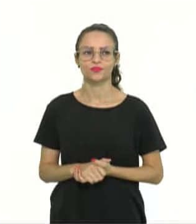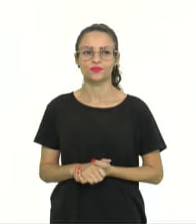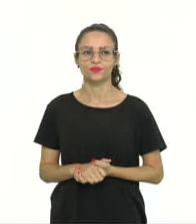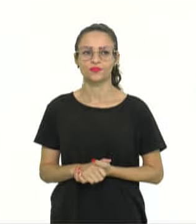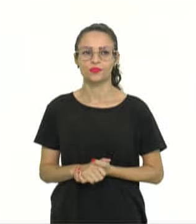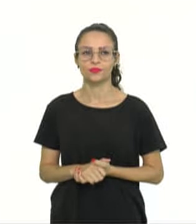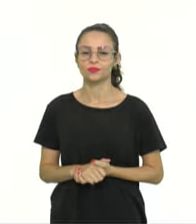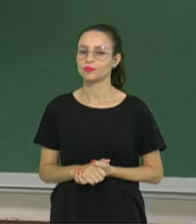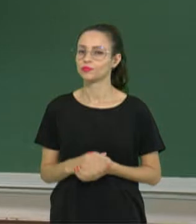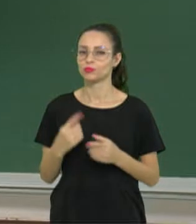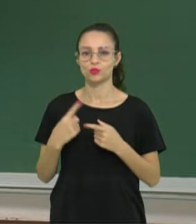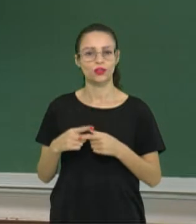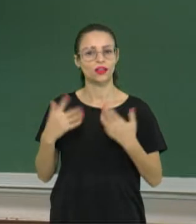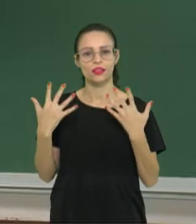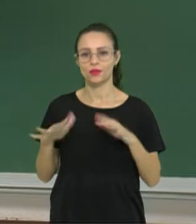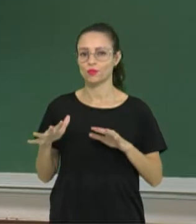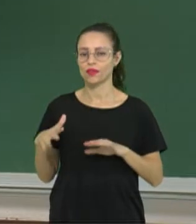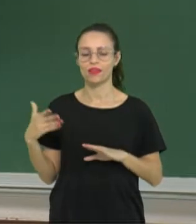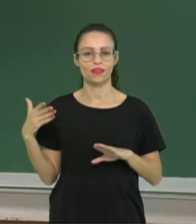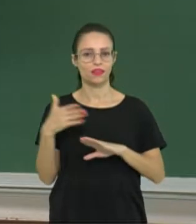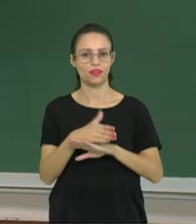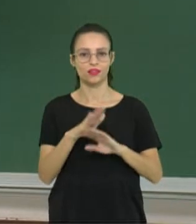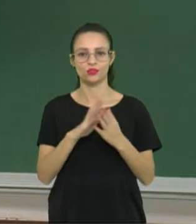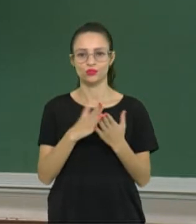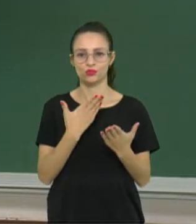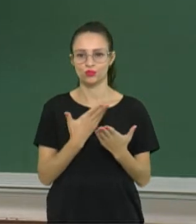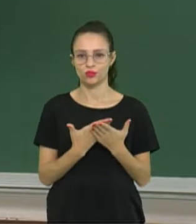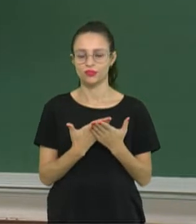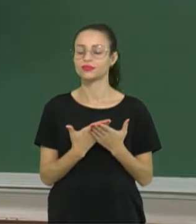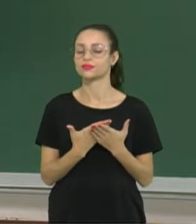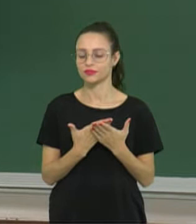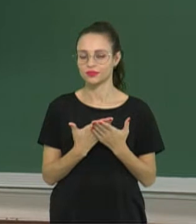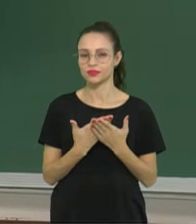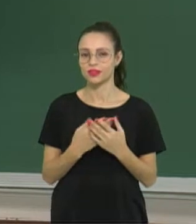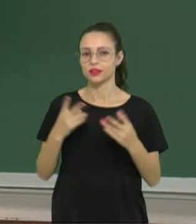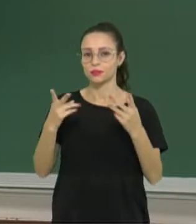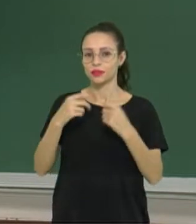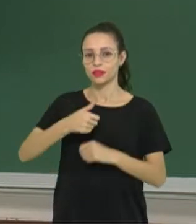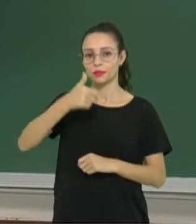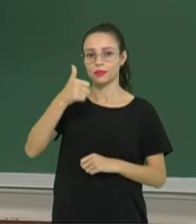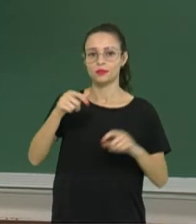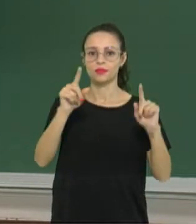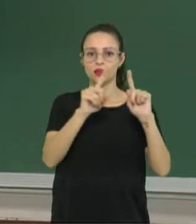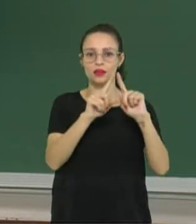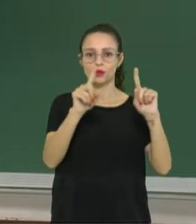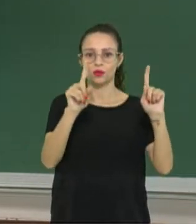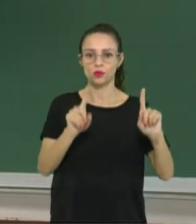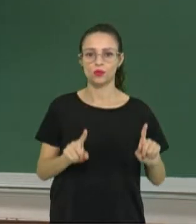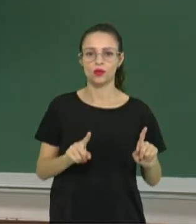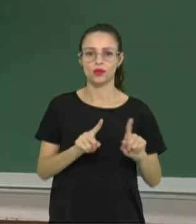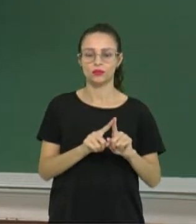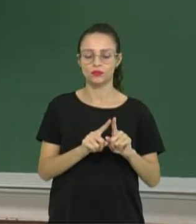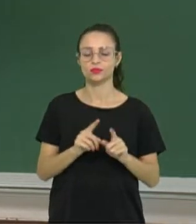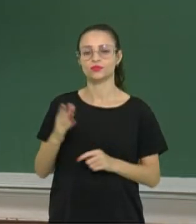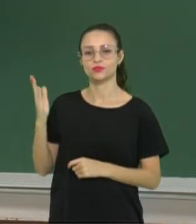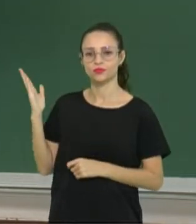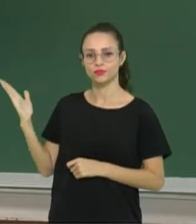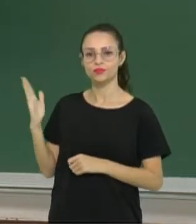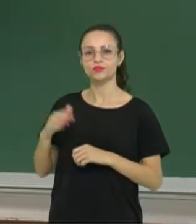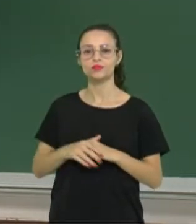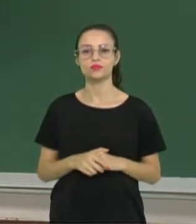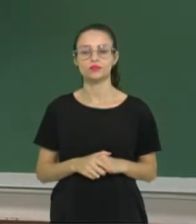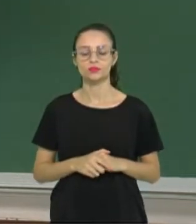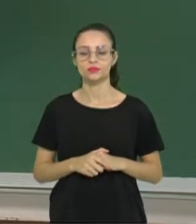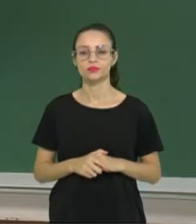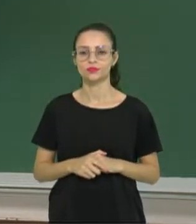go to school. Porque ele não quer ir para a escola. Observem que no nosso primeiro quadrinho, I don't think I'll go to school